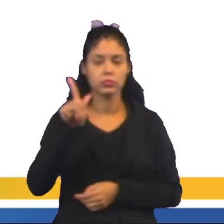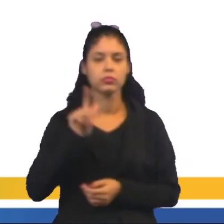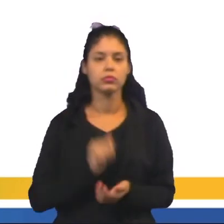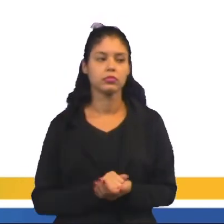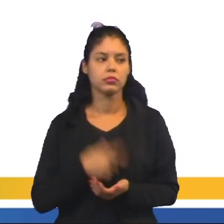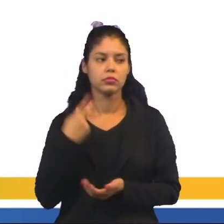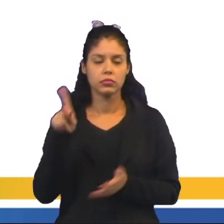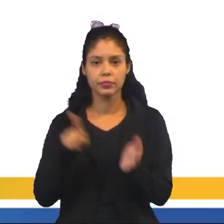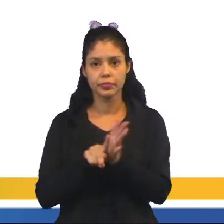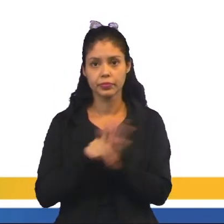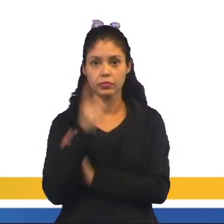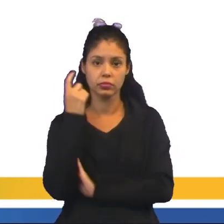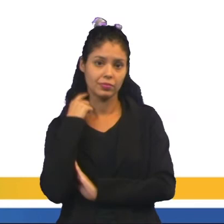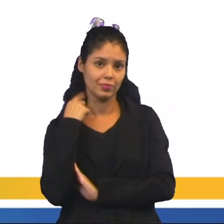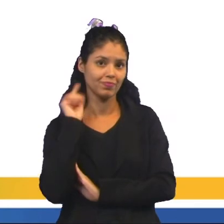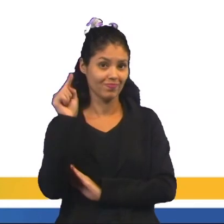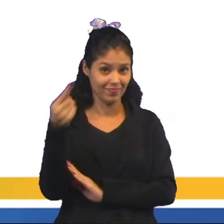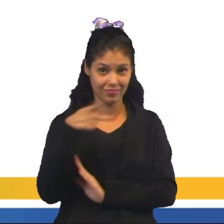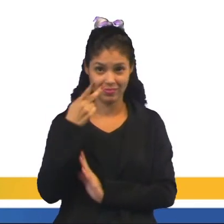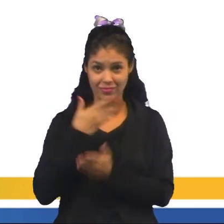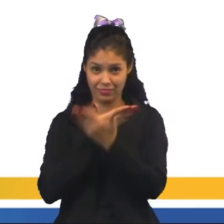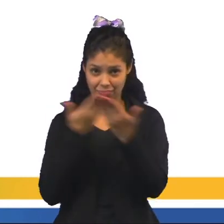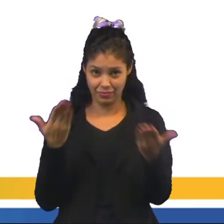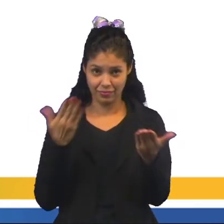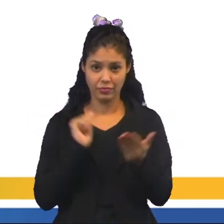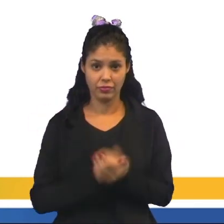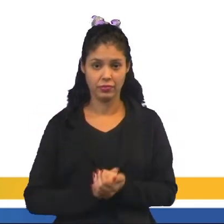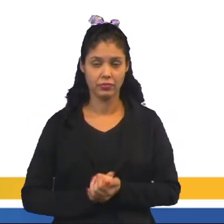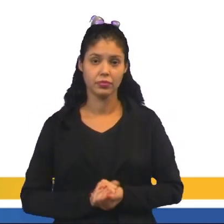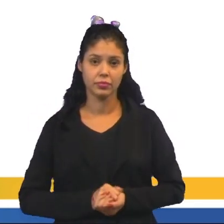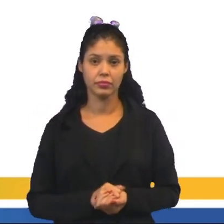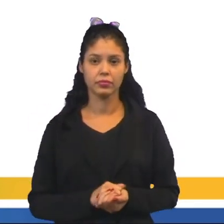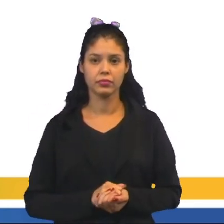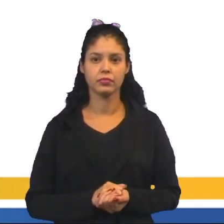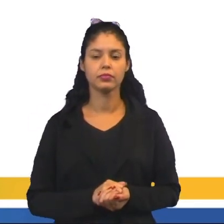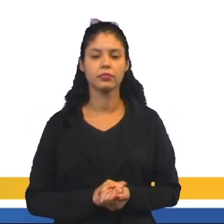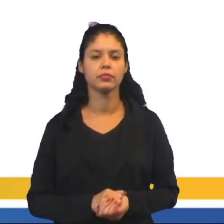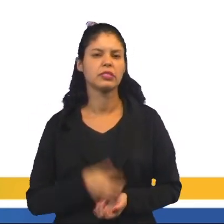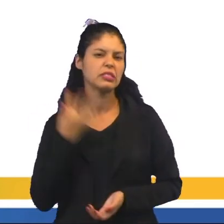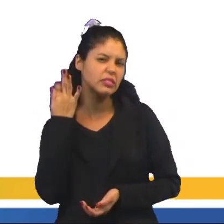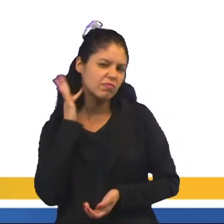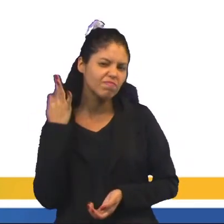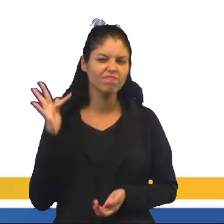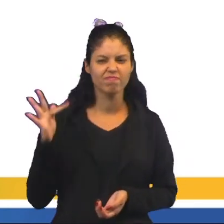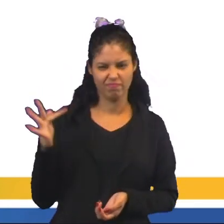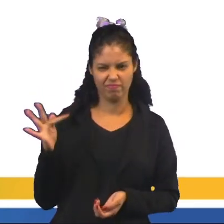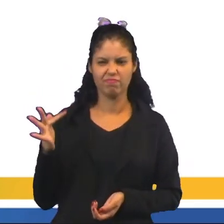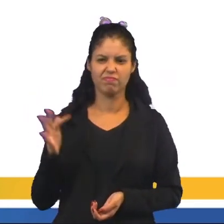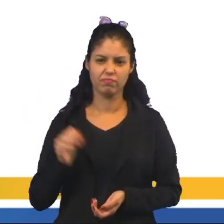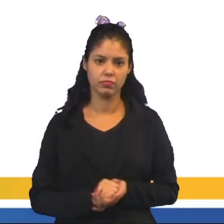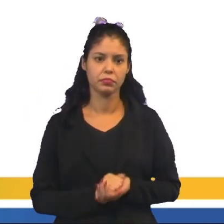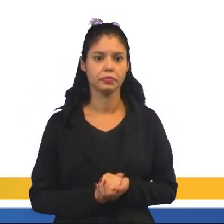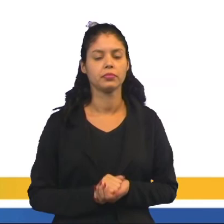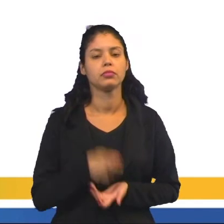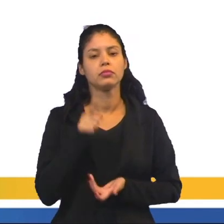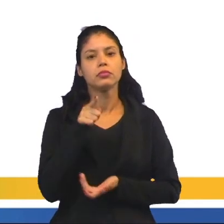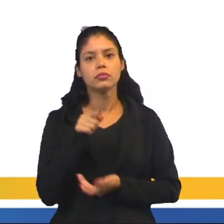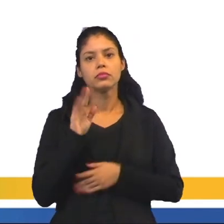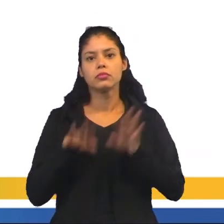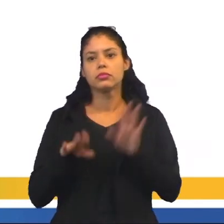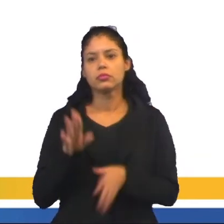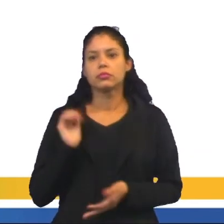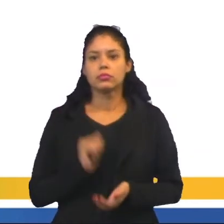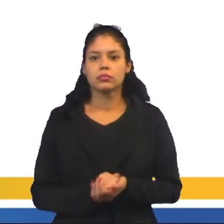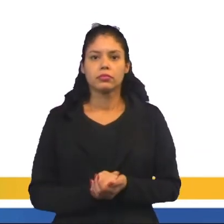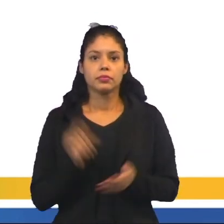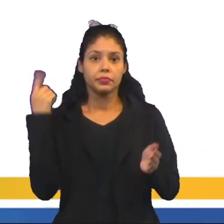seu pescoço. E aí aquele negócio que eu estava falando anteriormente para você. Aí aquela dorzinha incômoda nessa região que você até quer ir para o